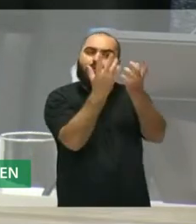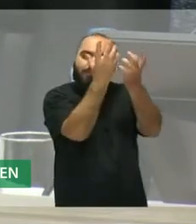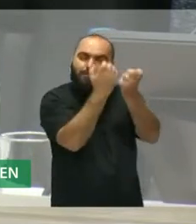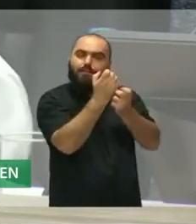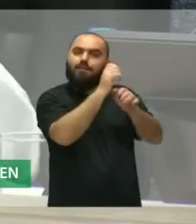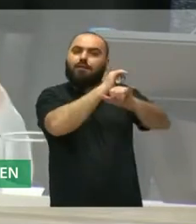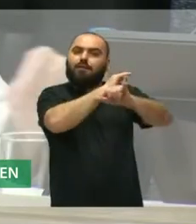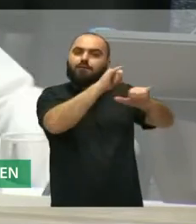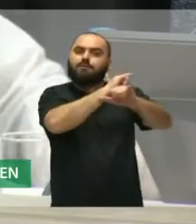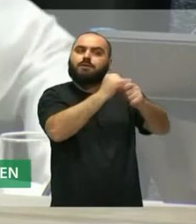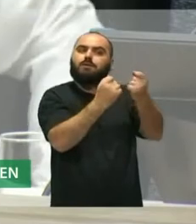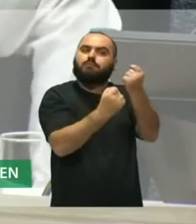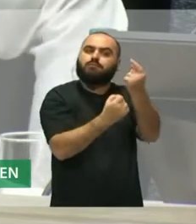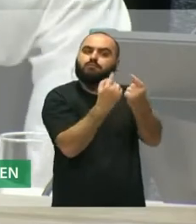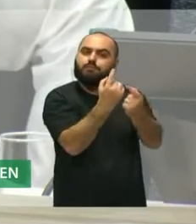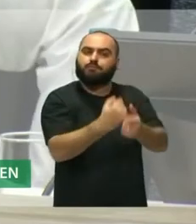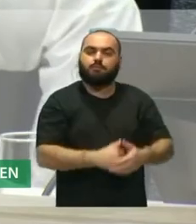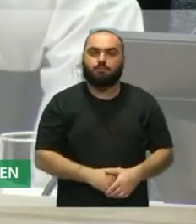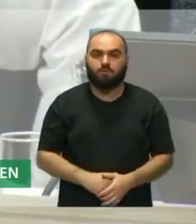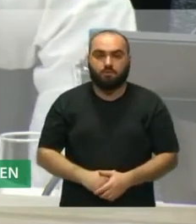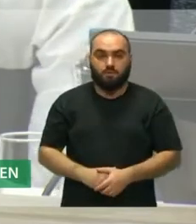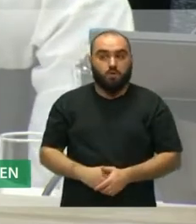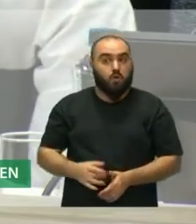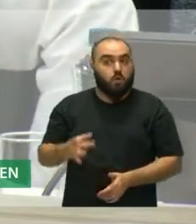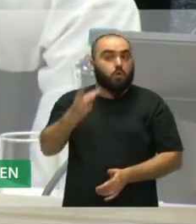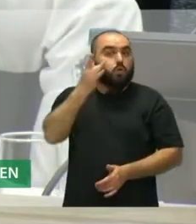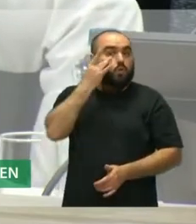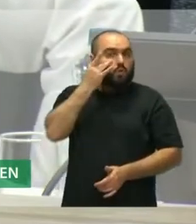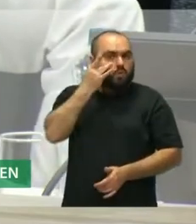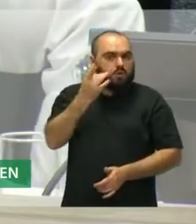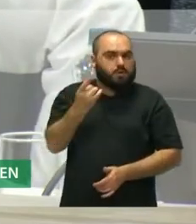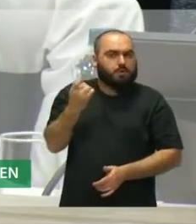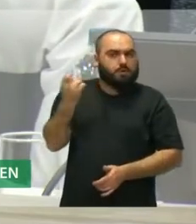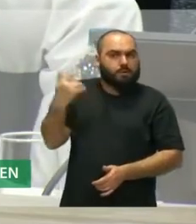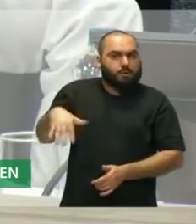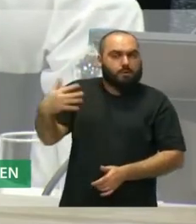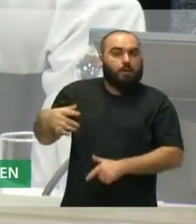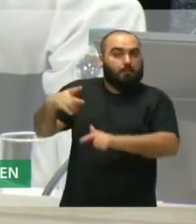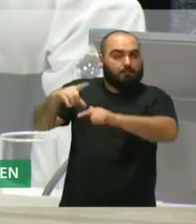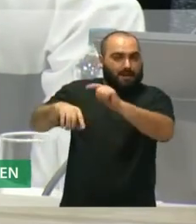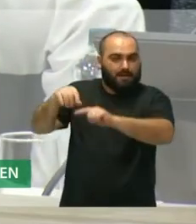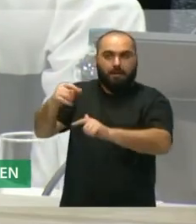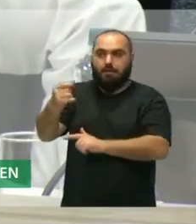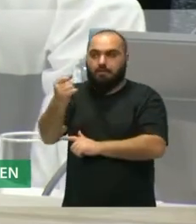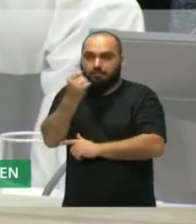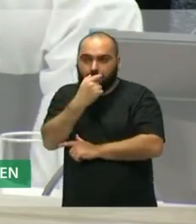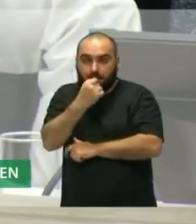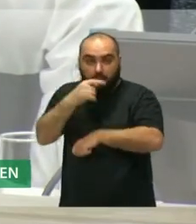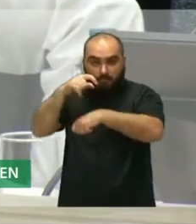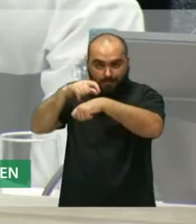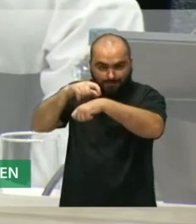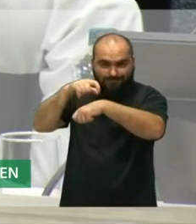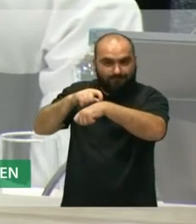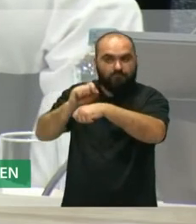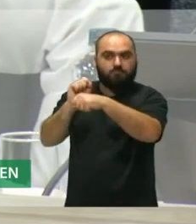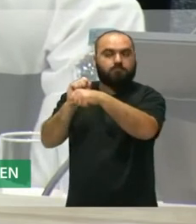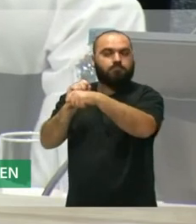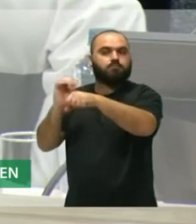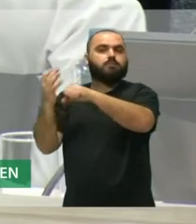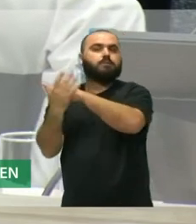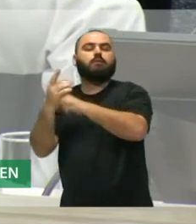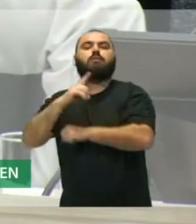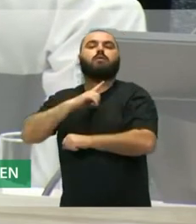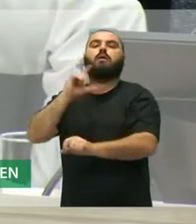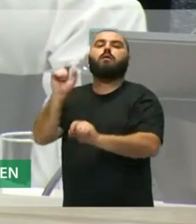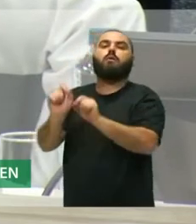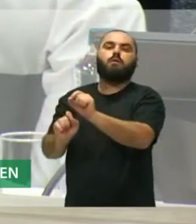informar algumas coisas. O custo com material e medicamento no período da pandemia,